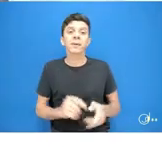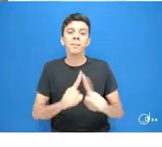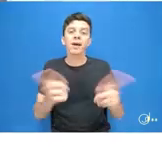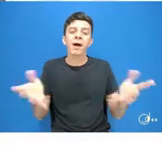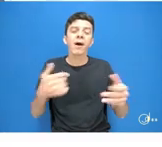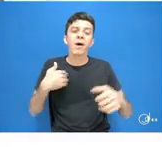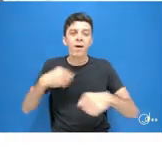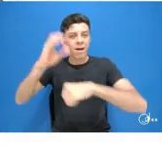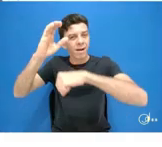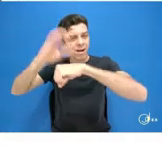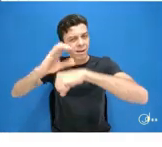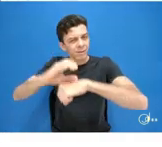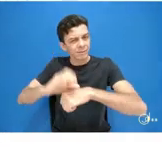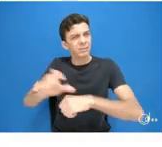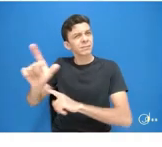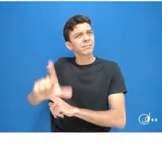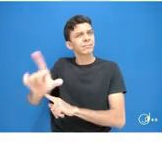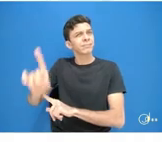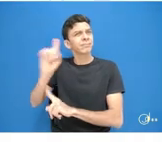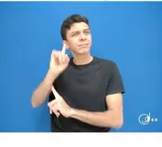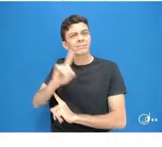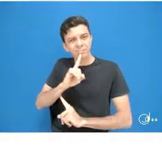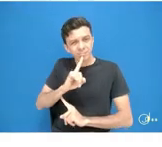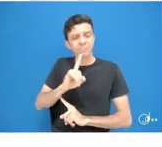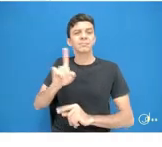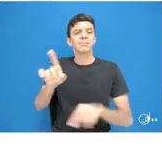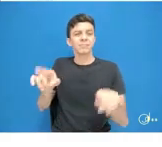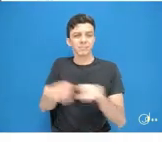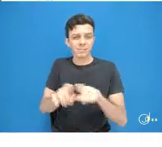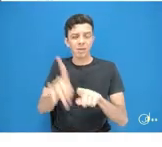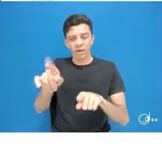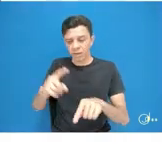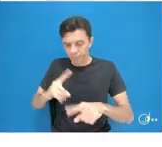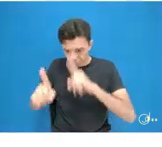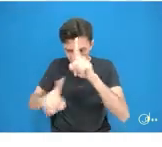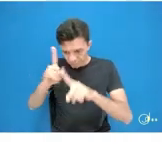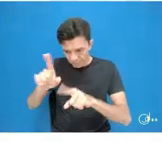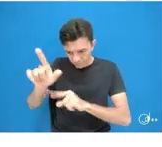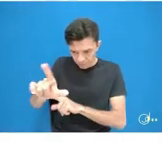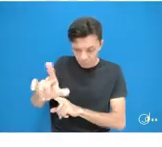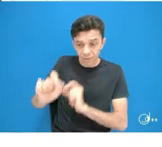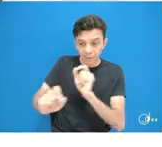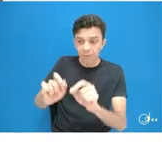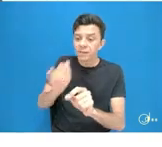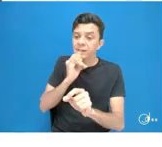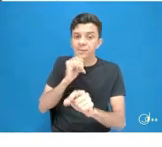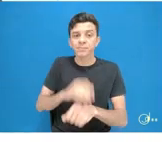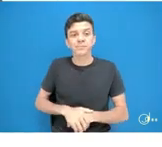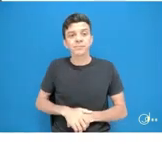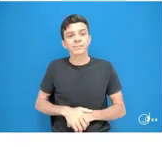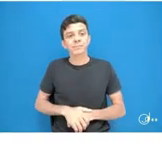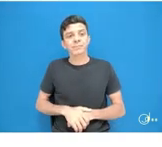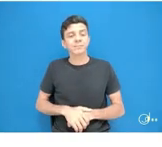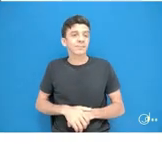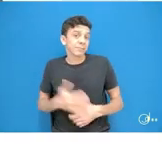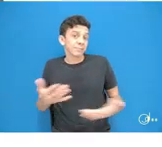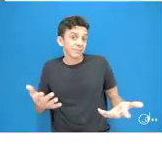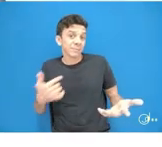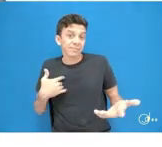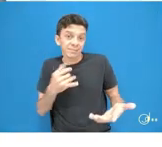Agora, quando falamos da categoria literatura surda, consiste nas produções literárias que abrangem